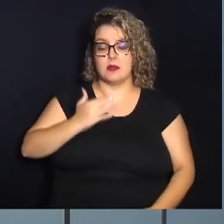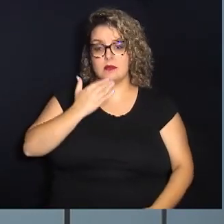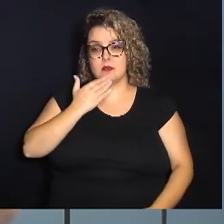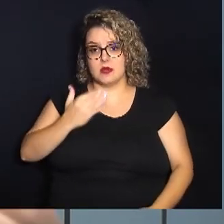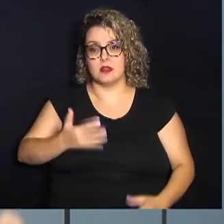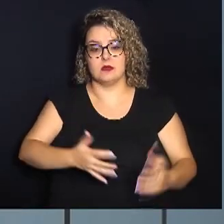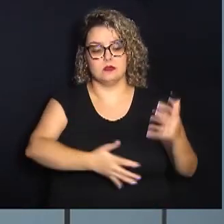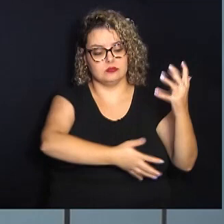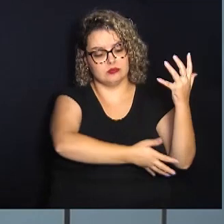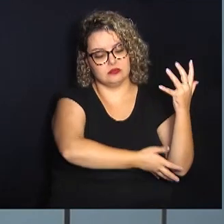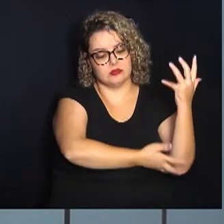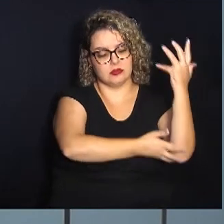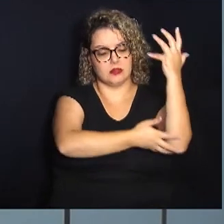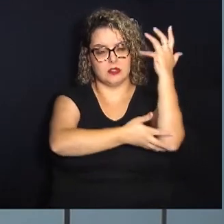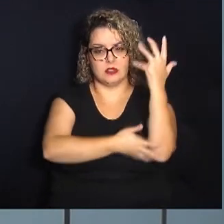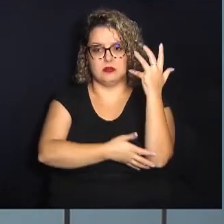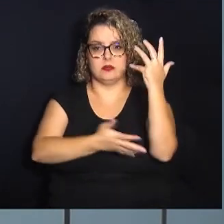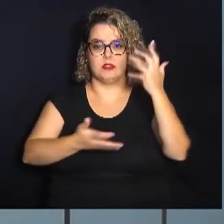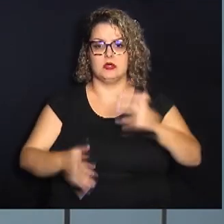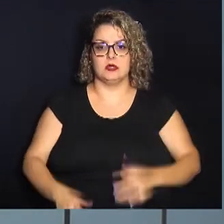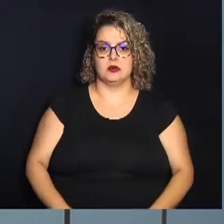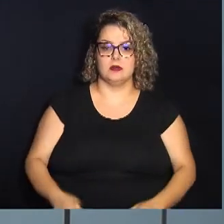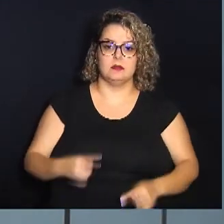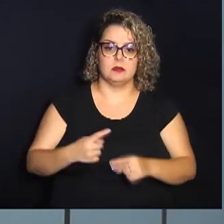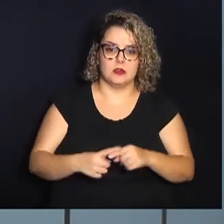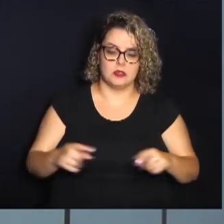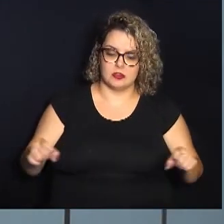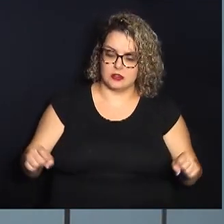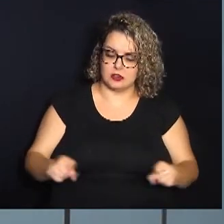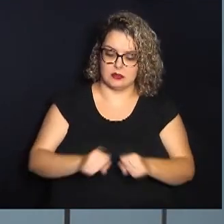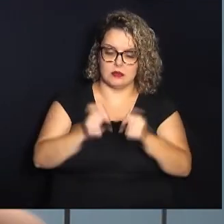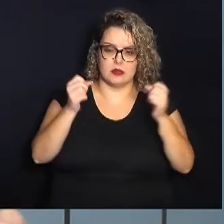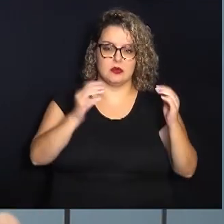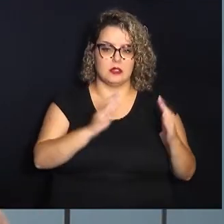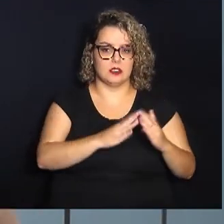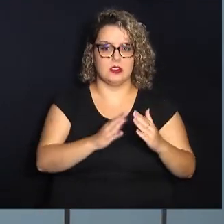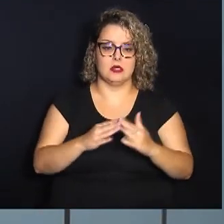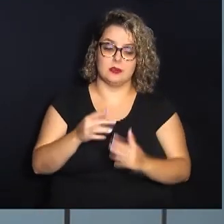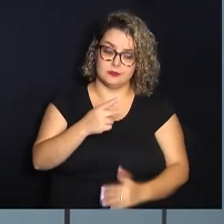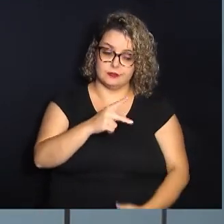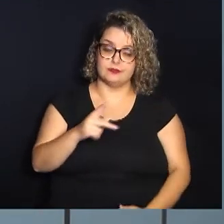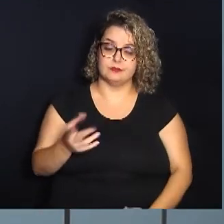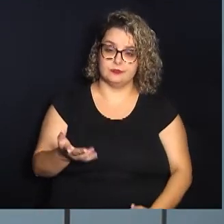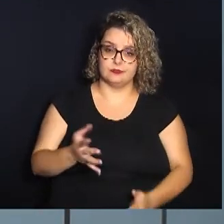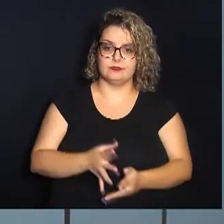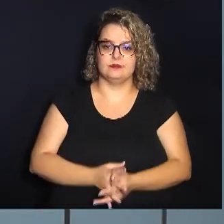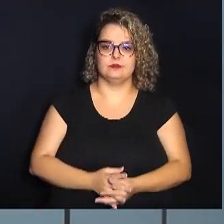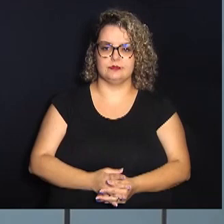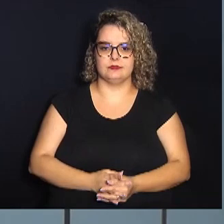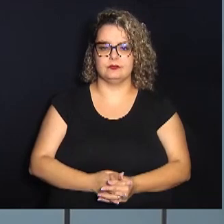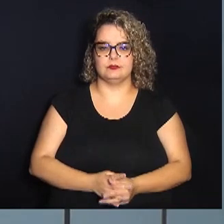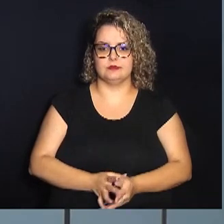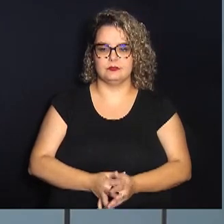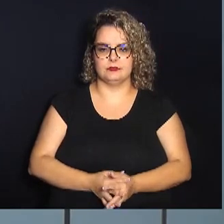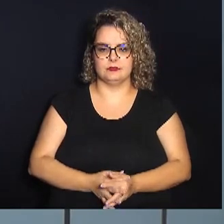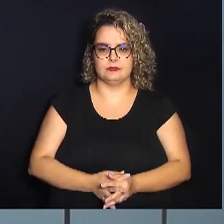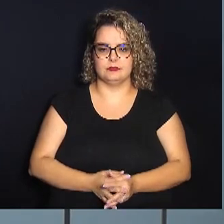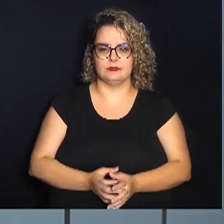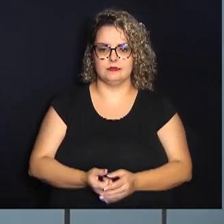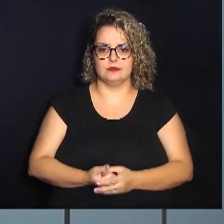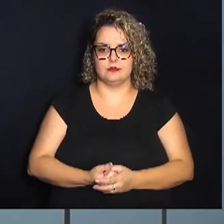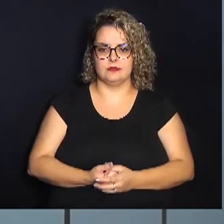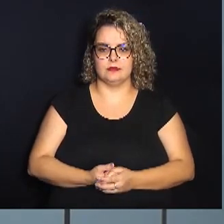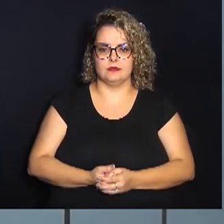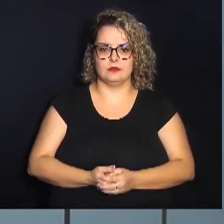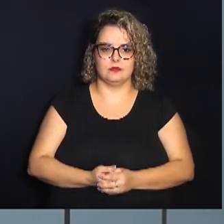árvores, para extrair essas árvores, porque está acabando com as casas deles. Aí planta-se algum tipo de